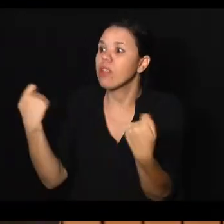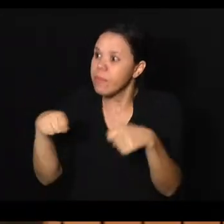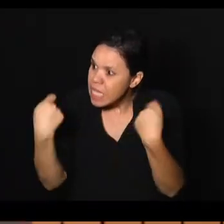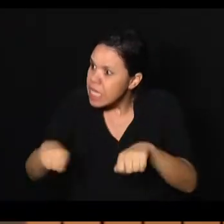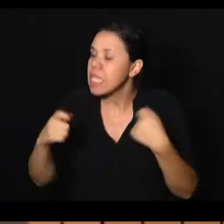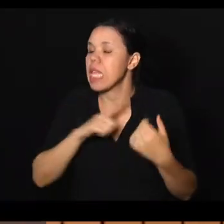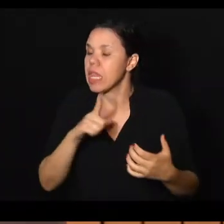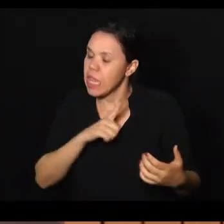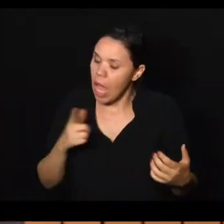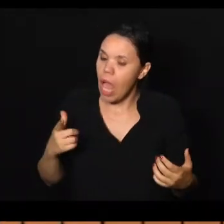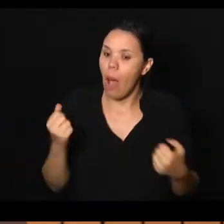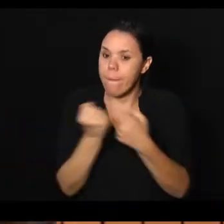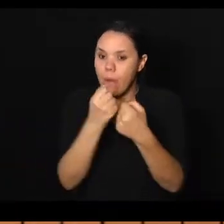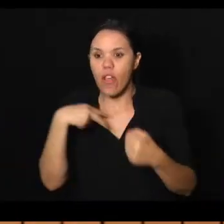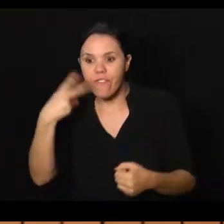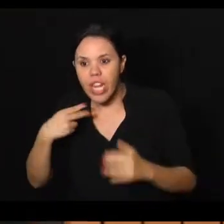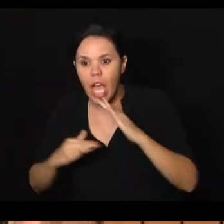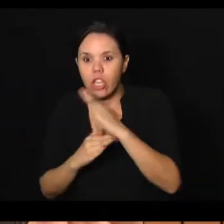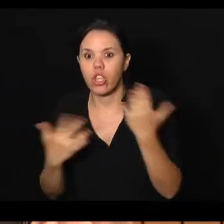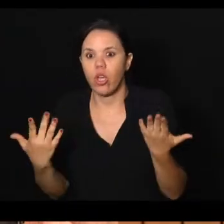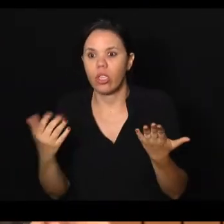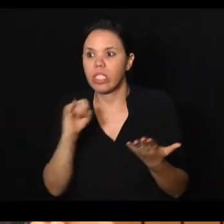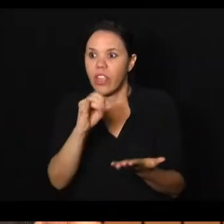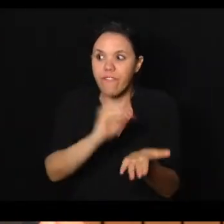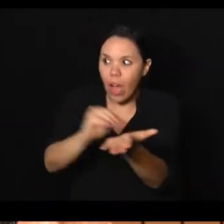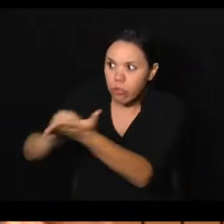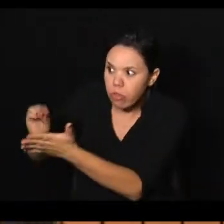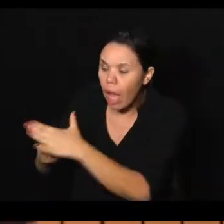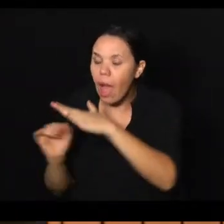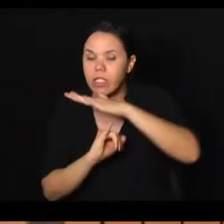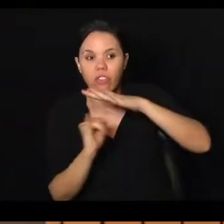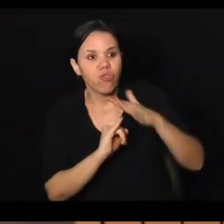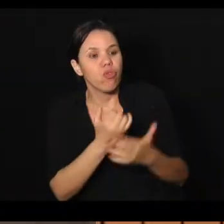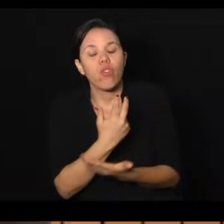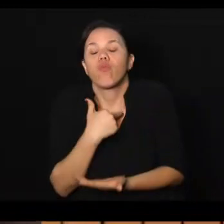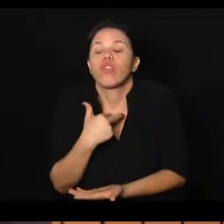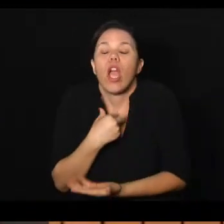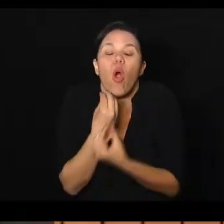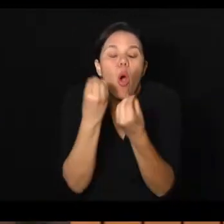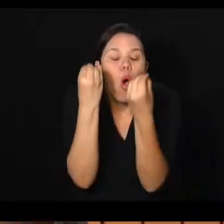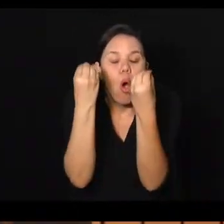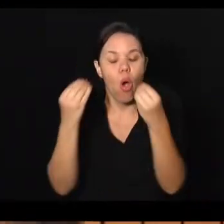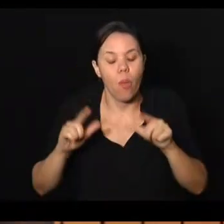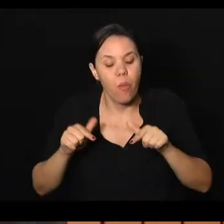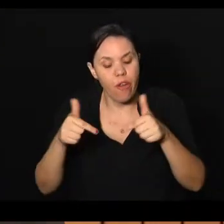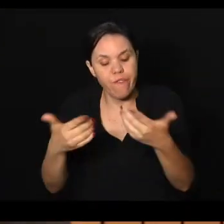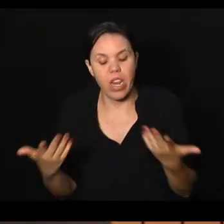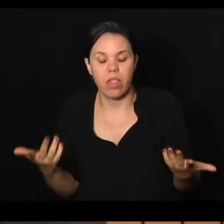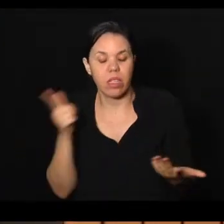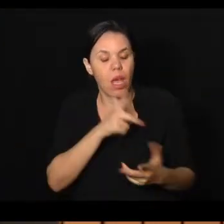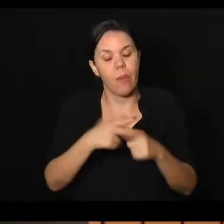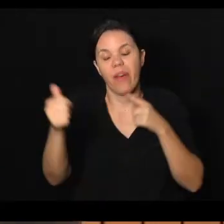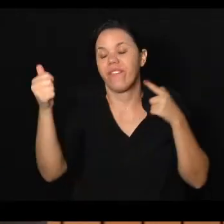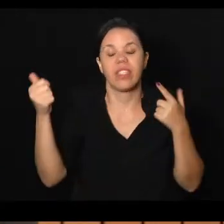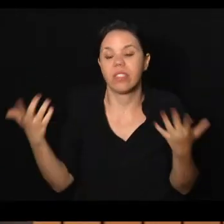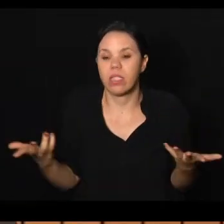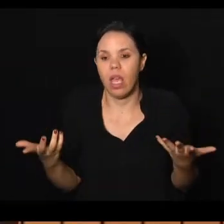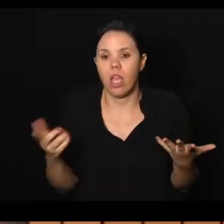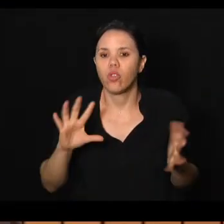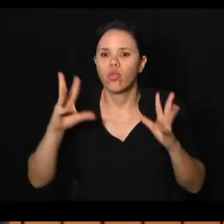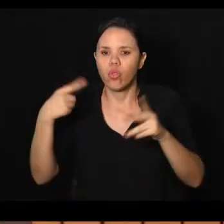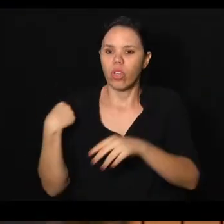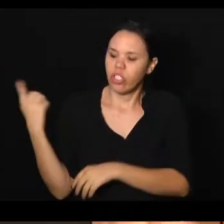vereadores, sem os vereadores, sem as instituições, sem a sociedade civil. E tudo que a gente veio aqui foi